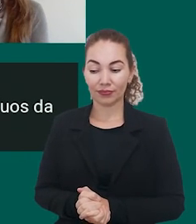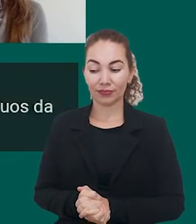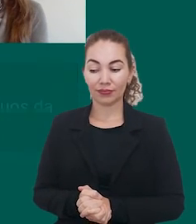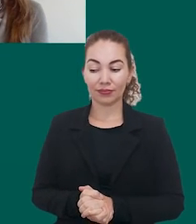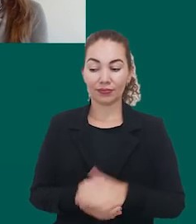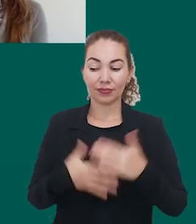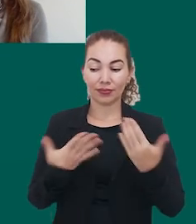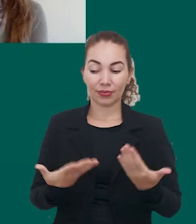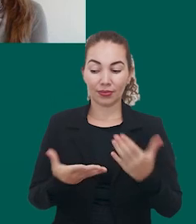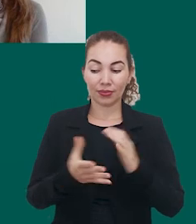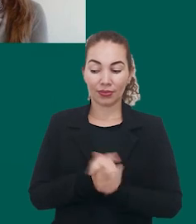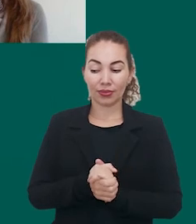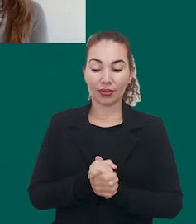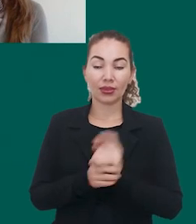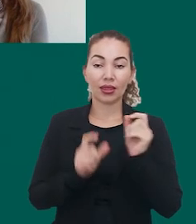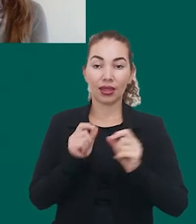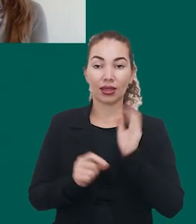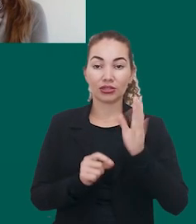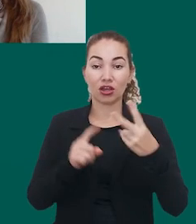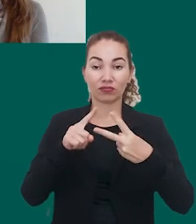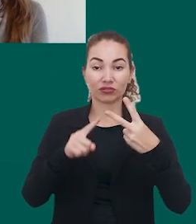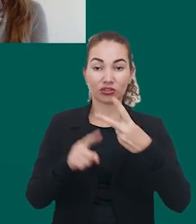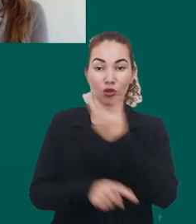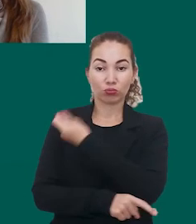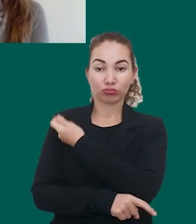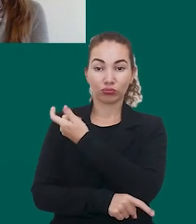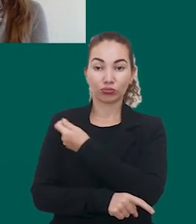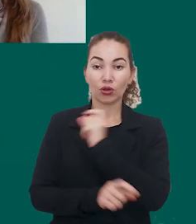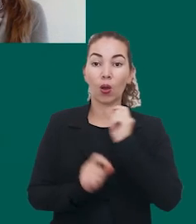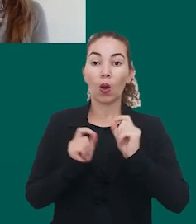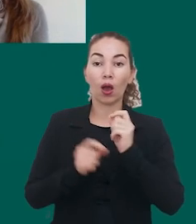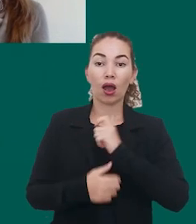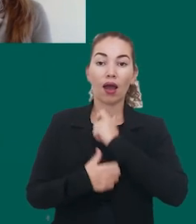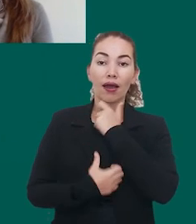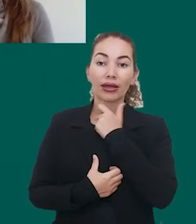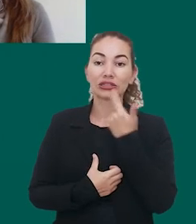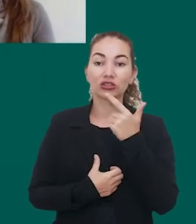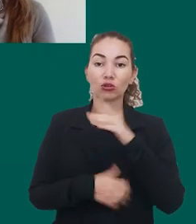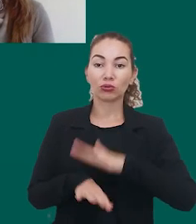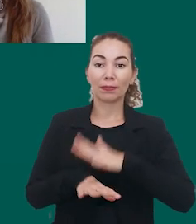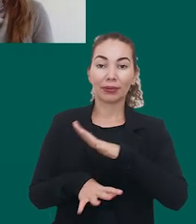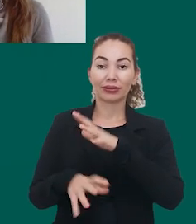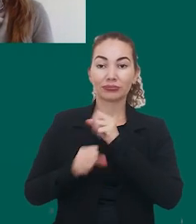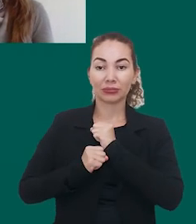Cláudio Bondan. Quem já fez as 2 doses? Qual a garantia de não ter mais Covid?